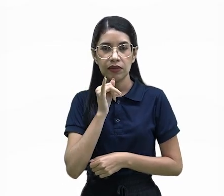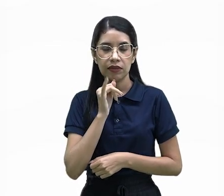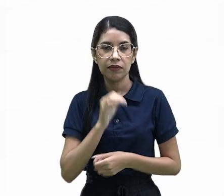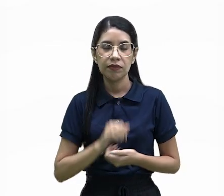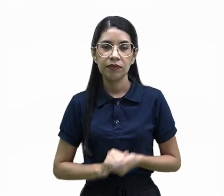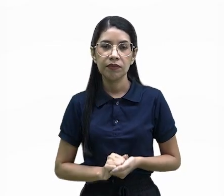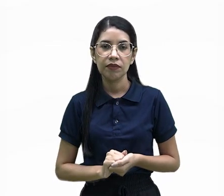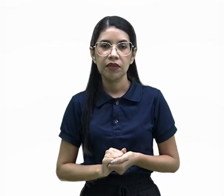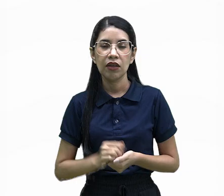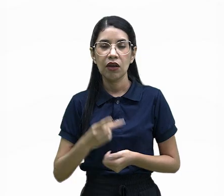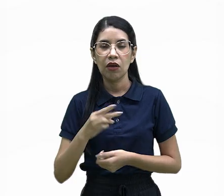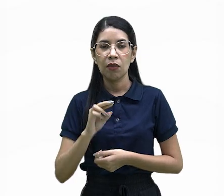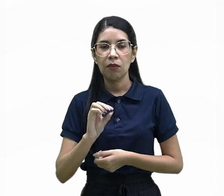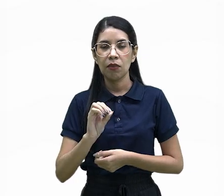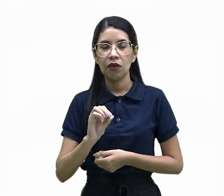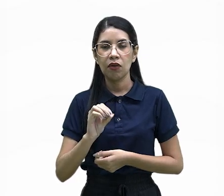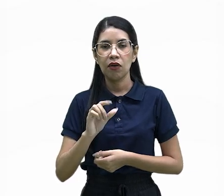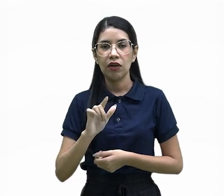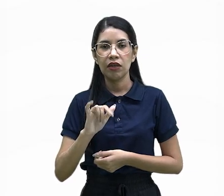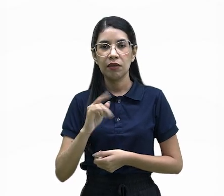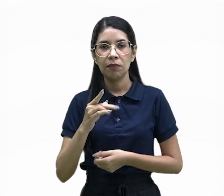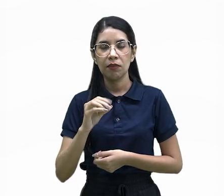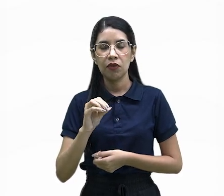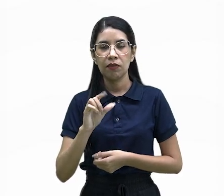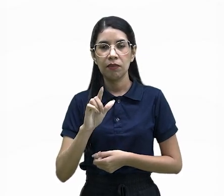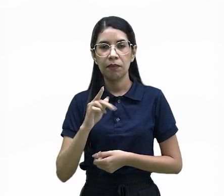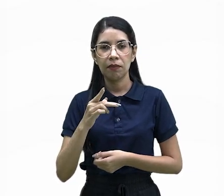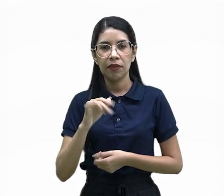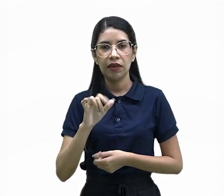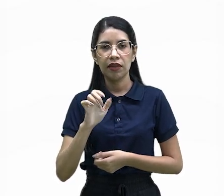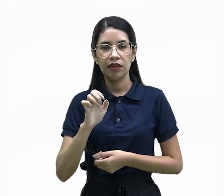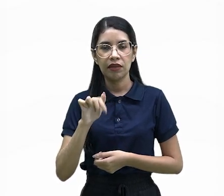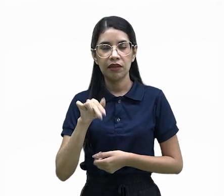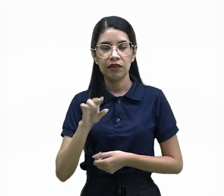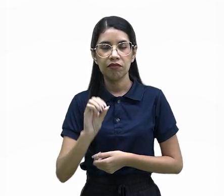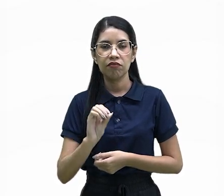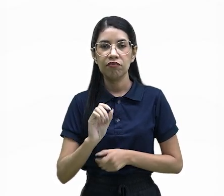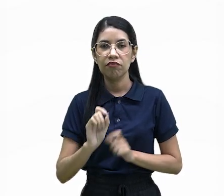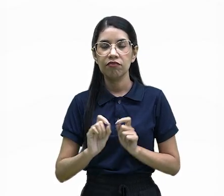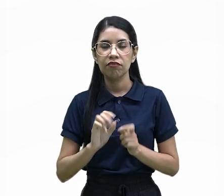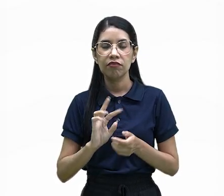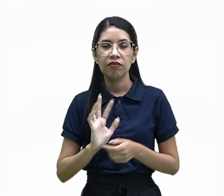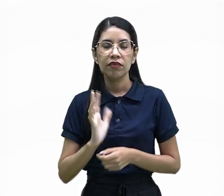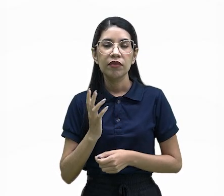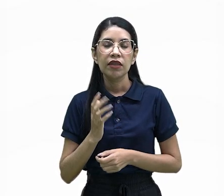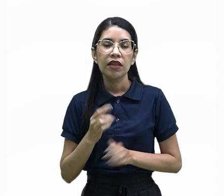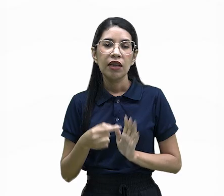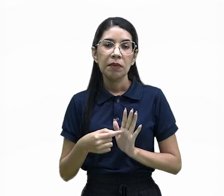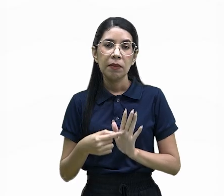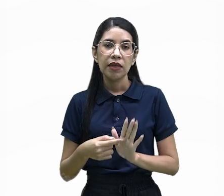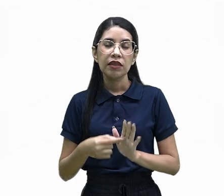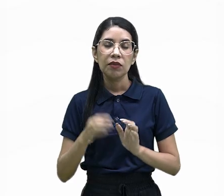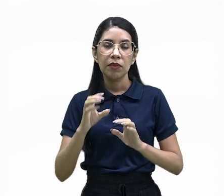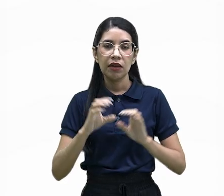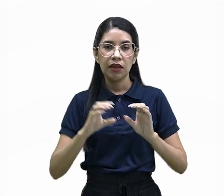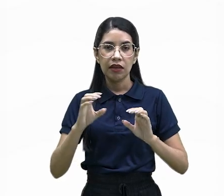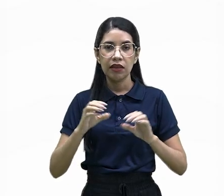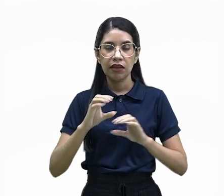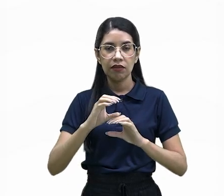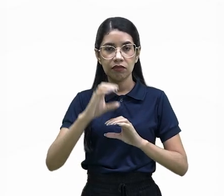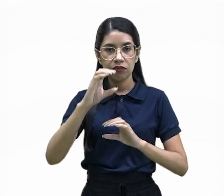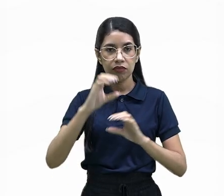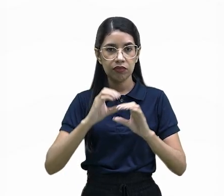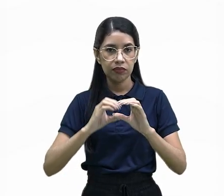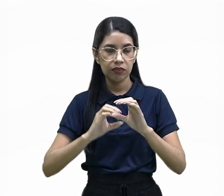Do polipropileno, tá? O polipropileno, ele se apresenta ali como uma cadeia